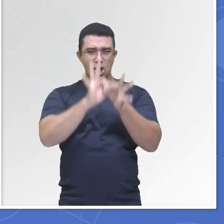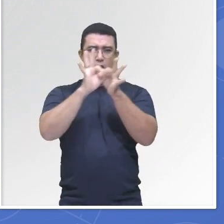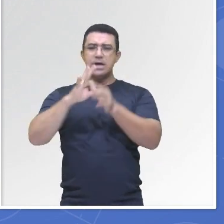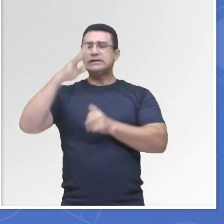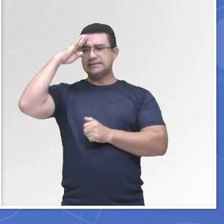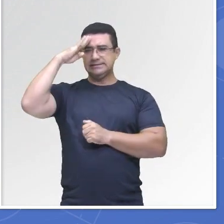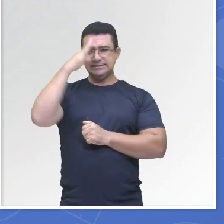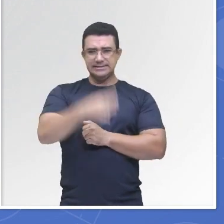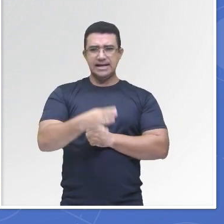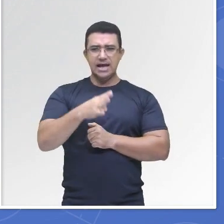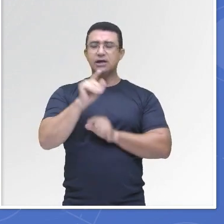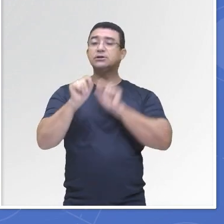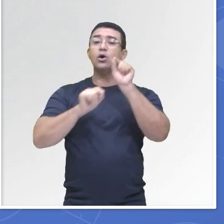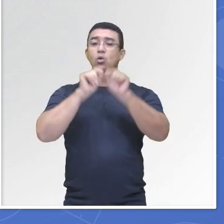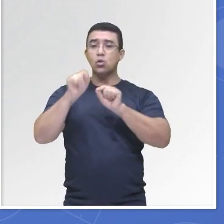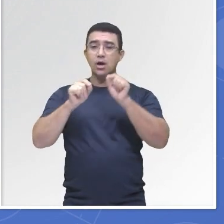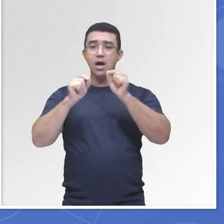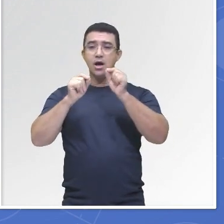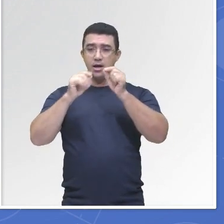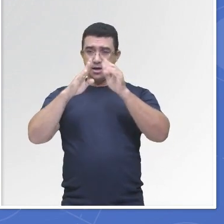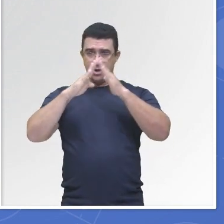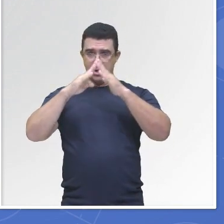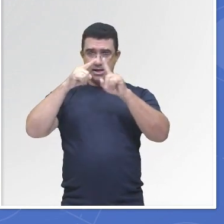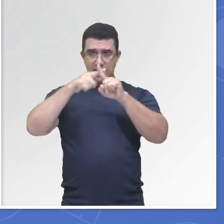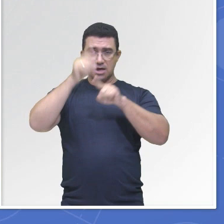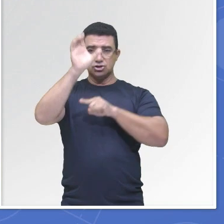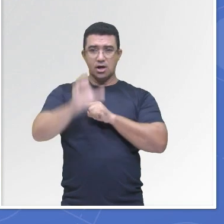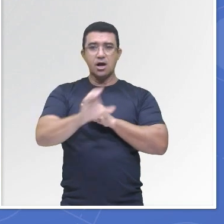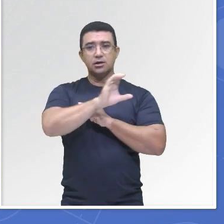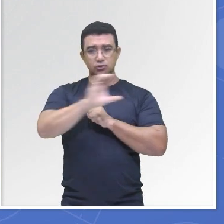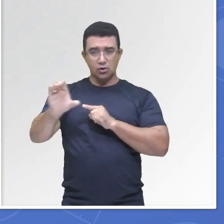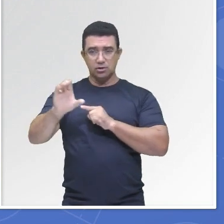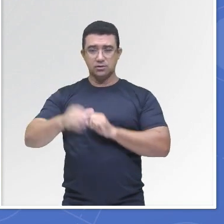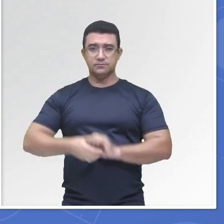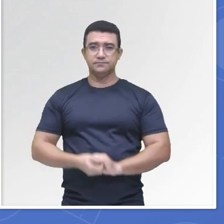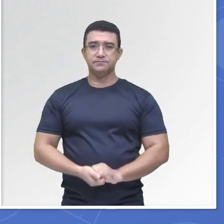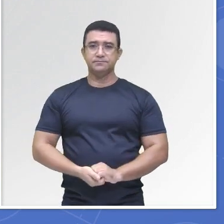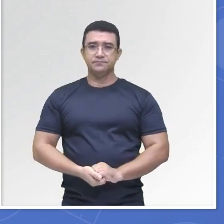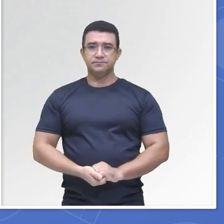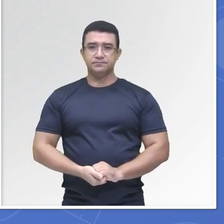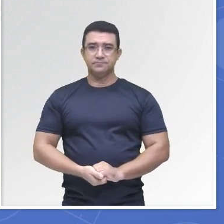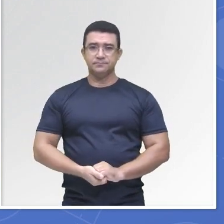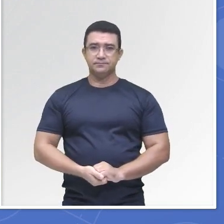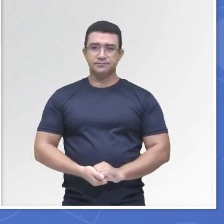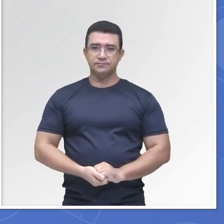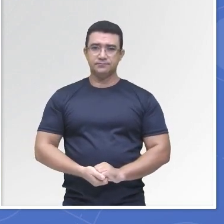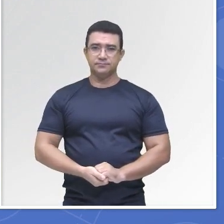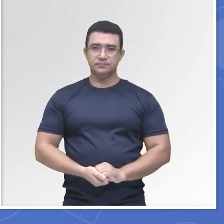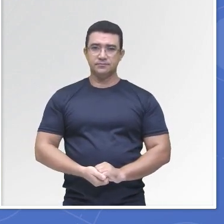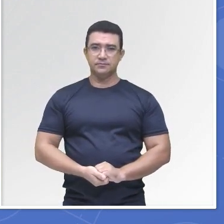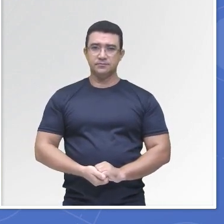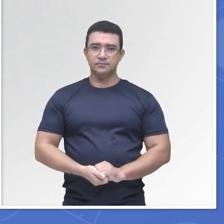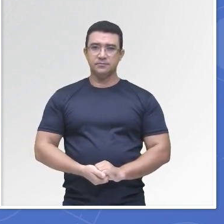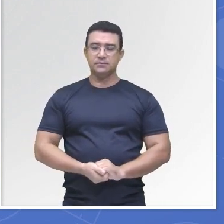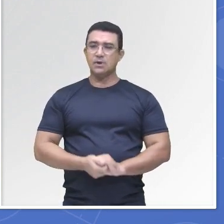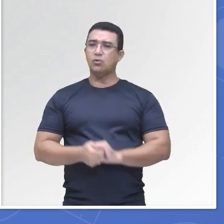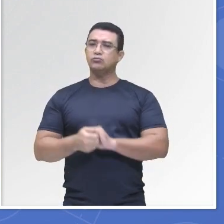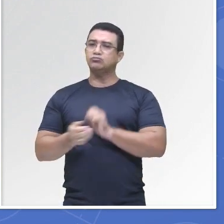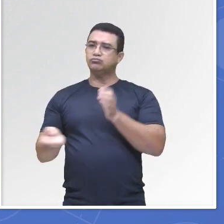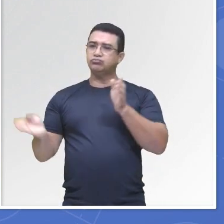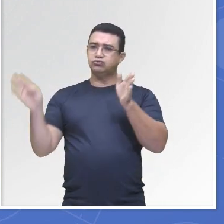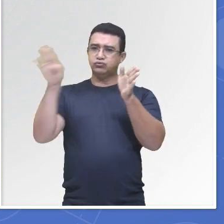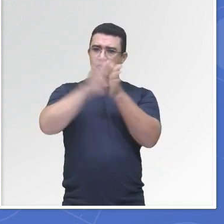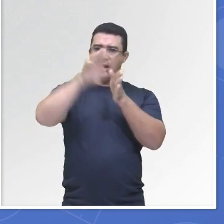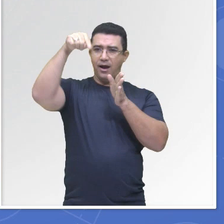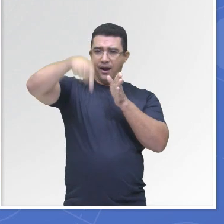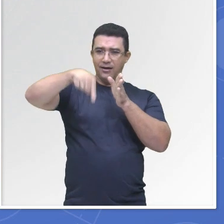direta com a Igreja Católica. E eles vêm aqui para a colônia